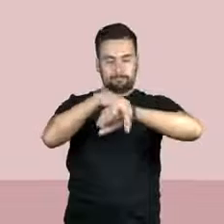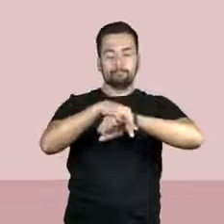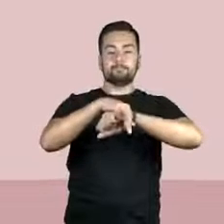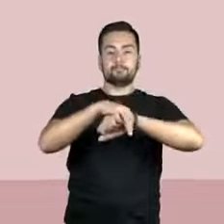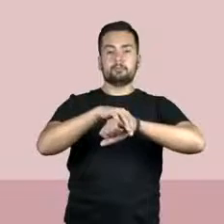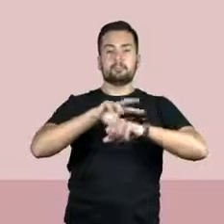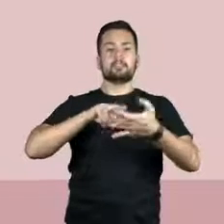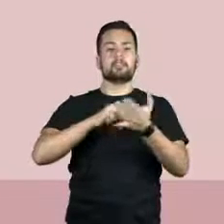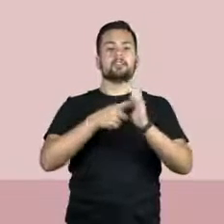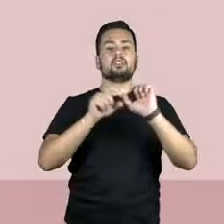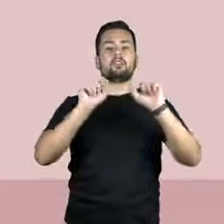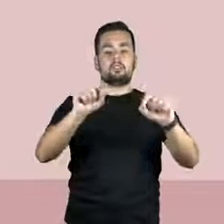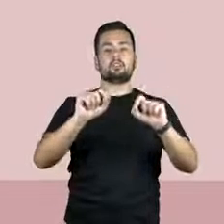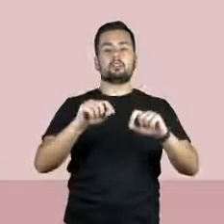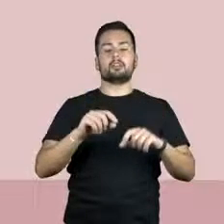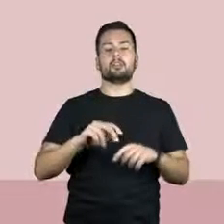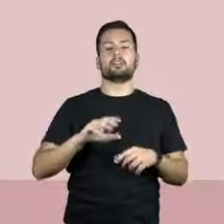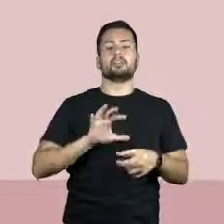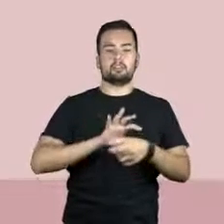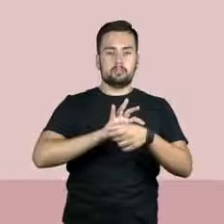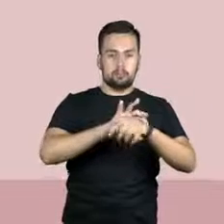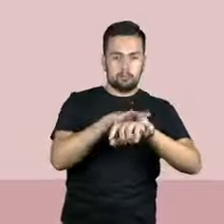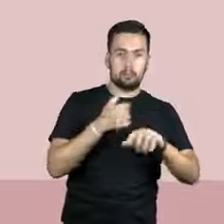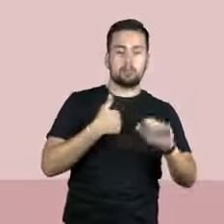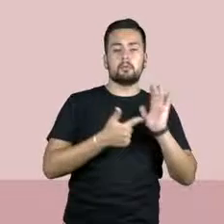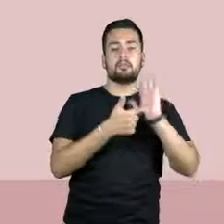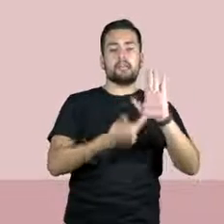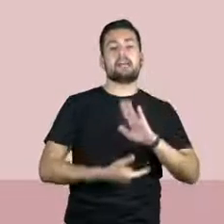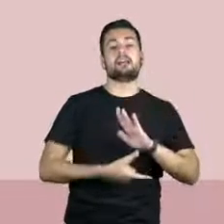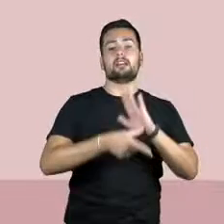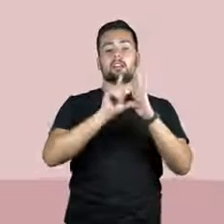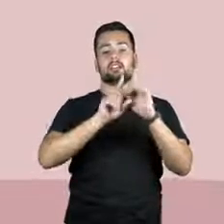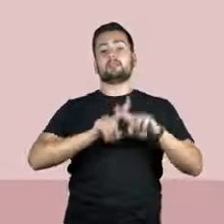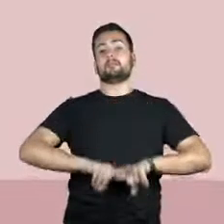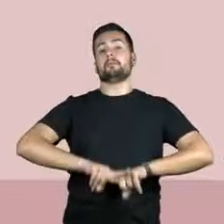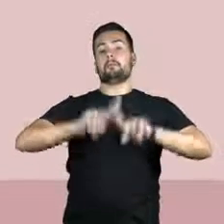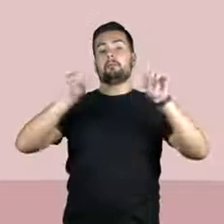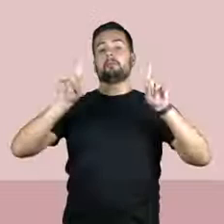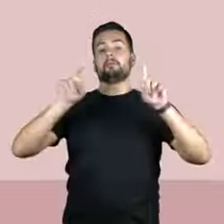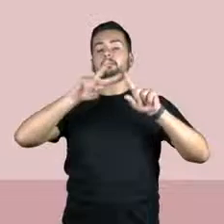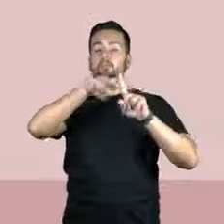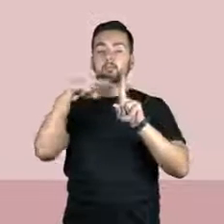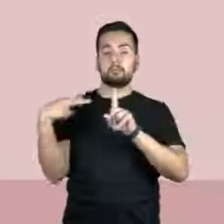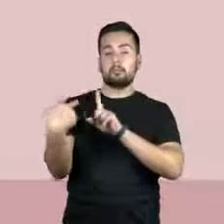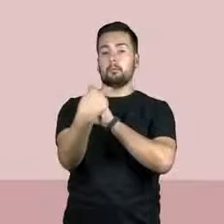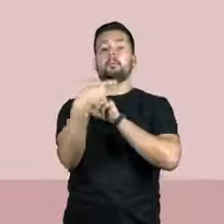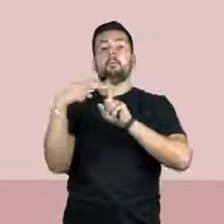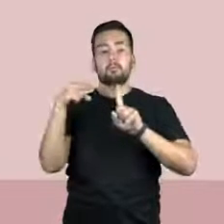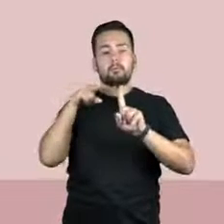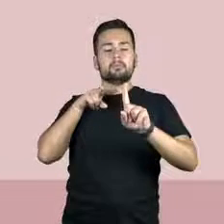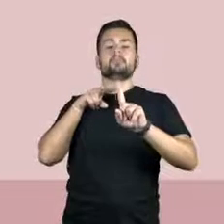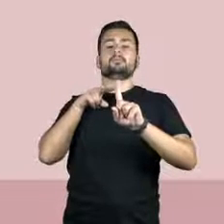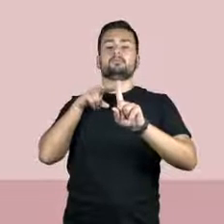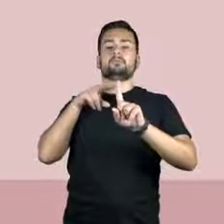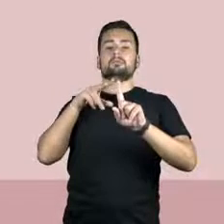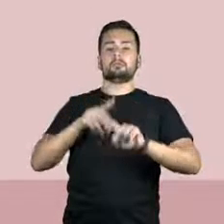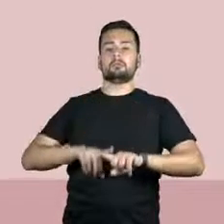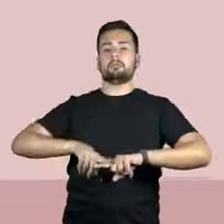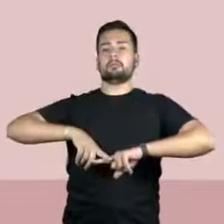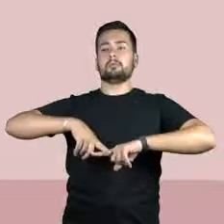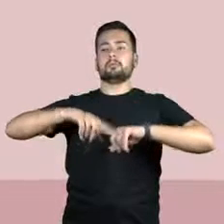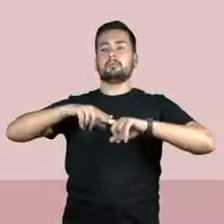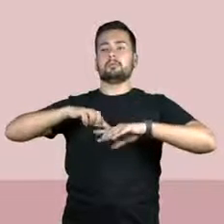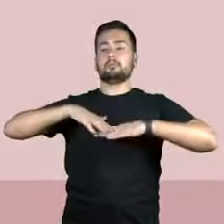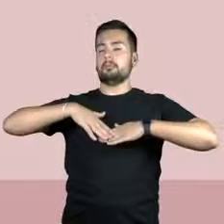mais é do que a conceituação do fator de segurança que eu mostrei anteriormente, porém, de um ponto de vista um pouco mais abrangente.